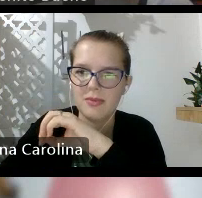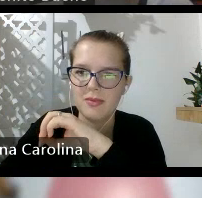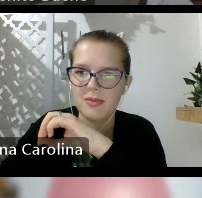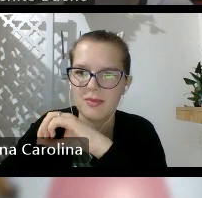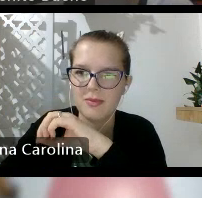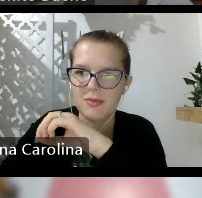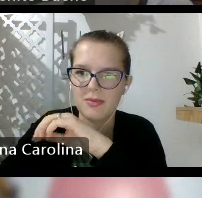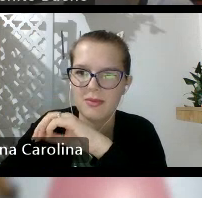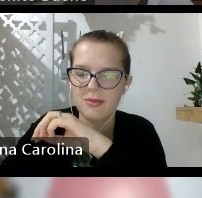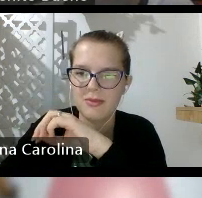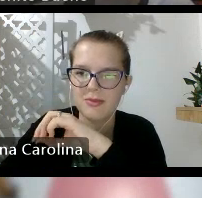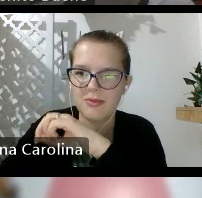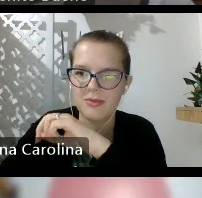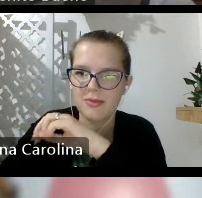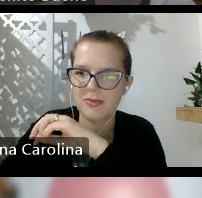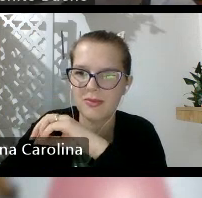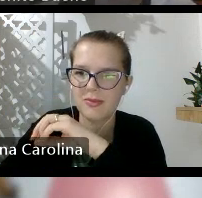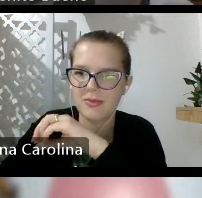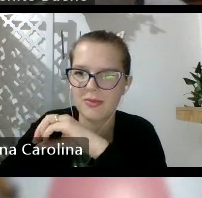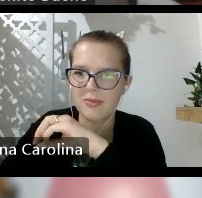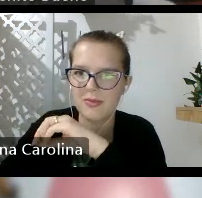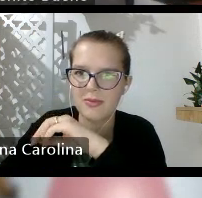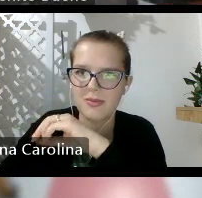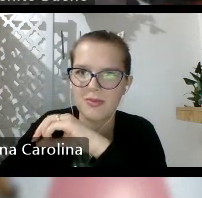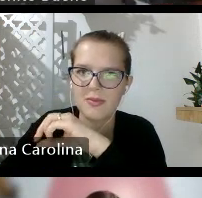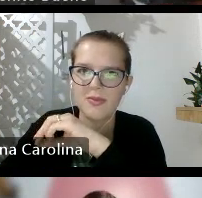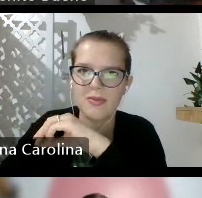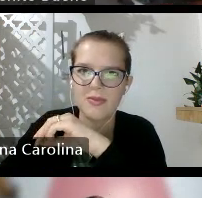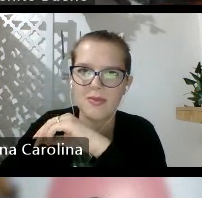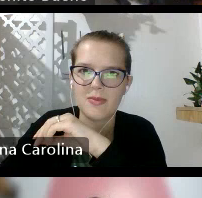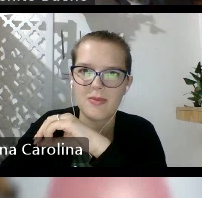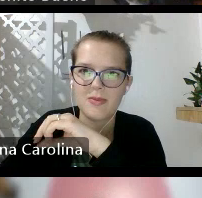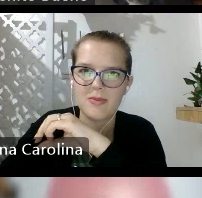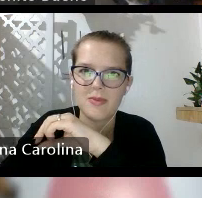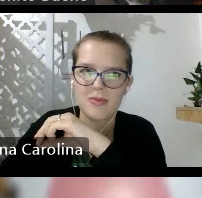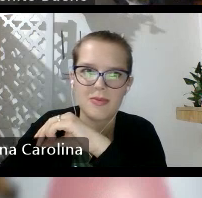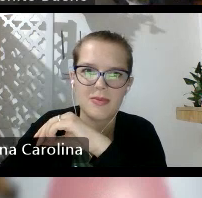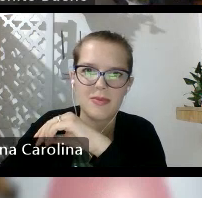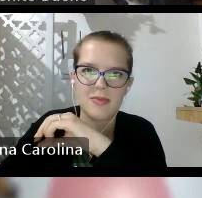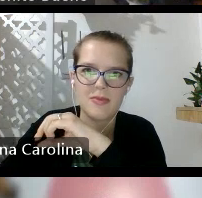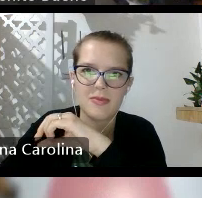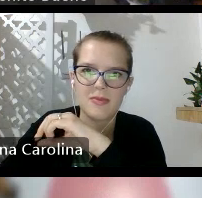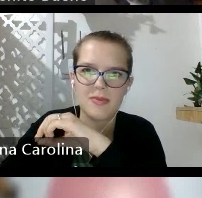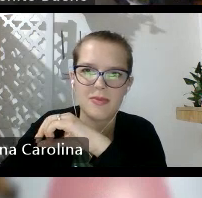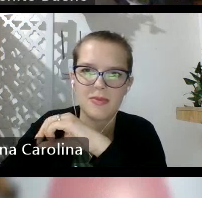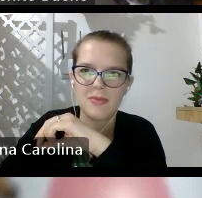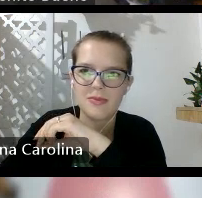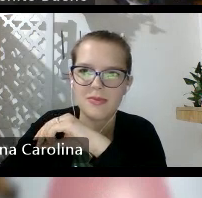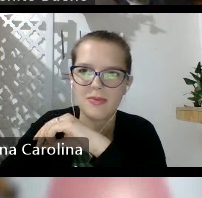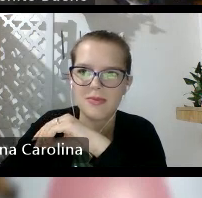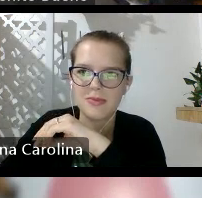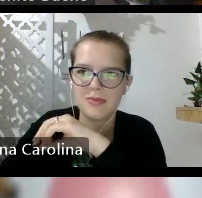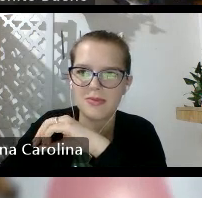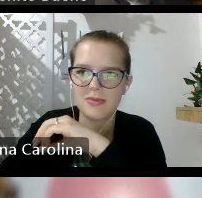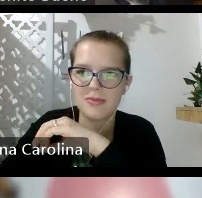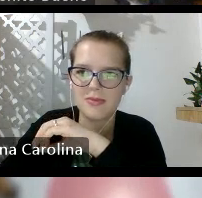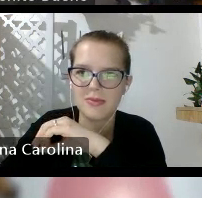argamassa, é clássico. Às vezes deixa passar o Muito tempo de comum. cura da argamassa e ela já não tem mais